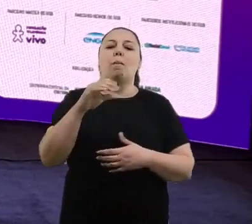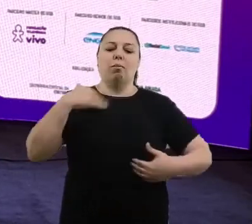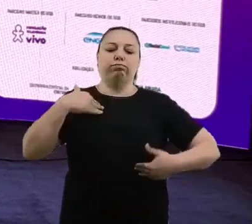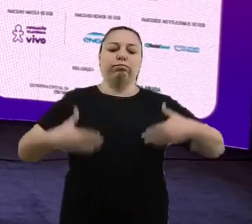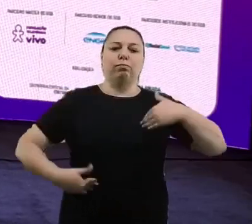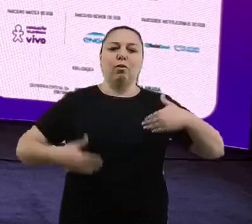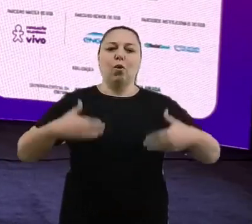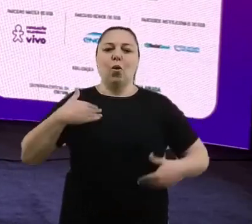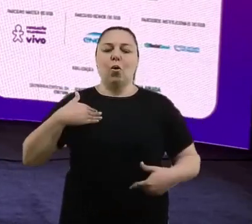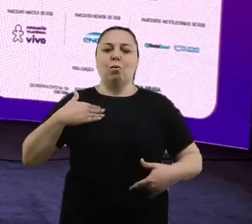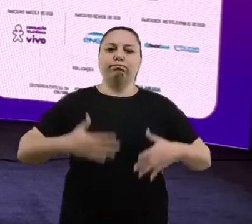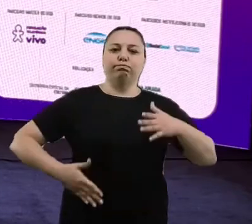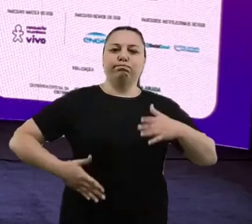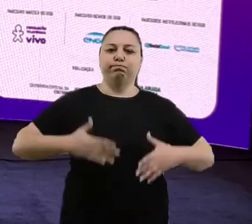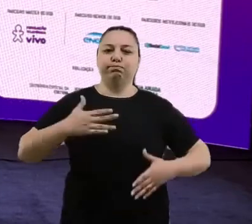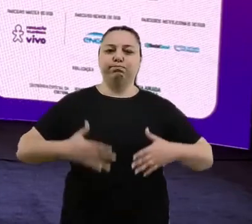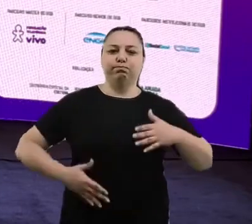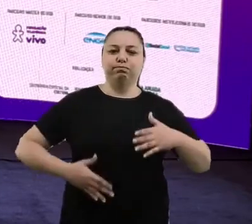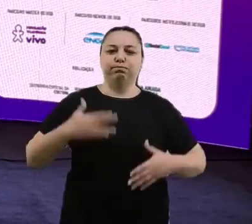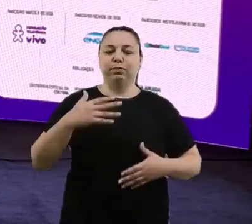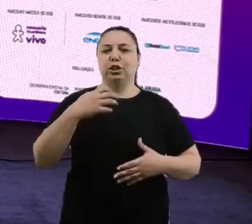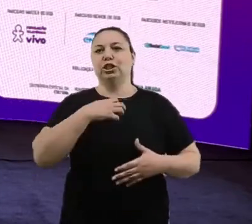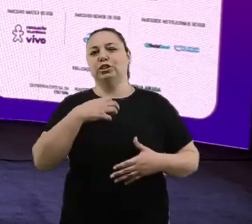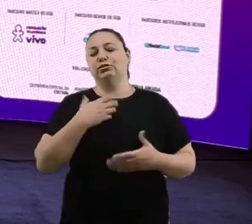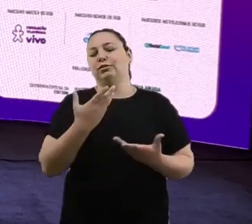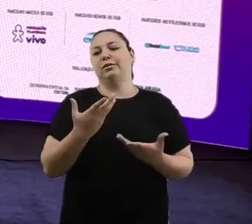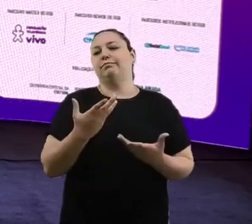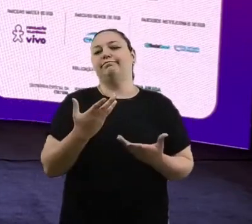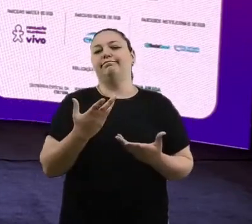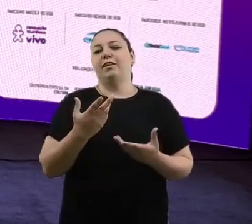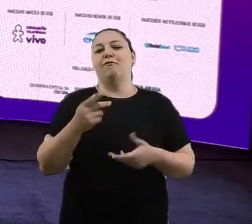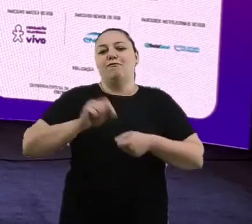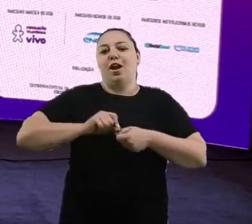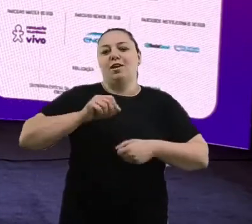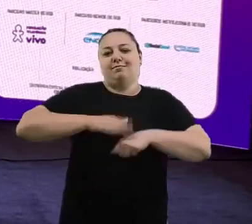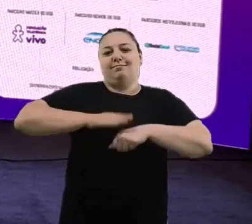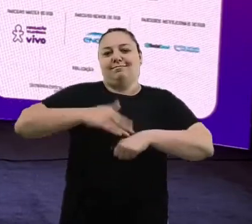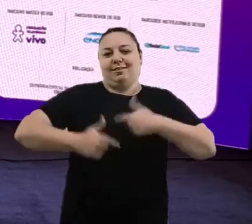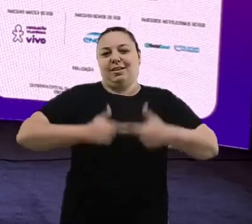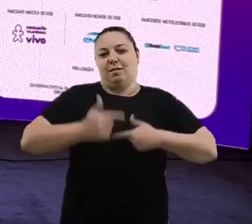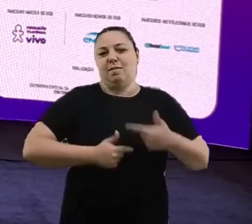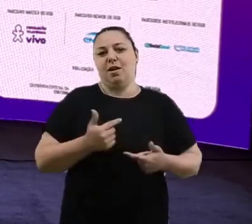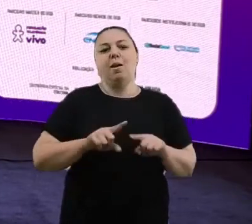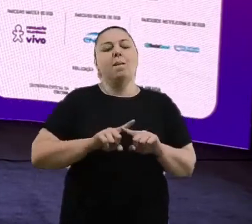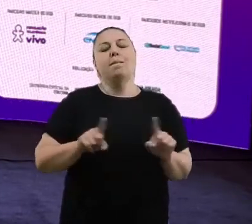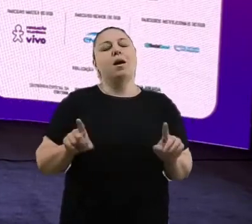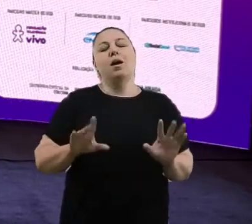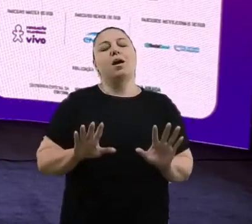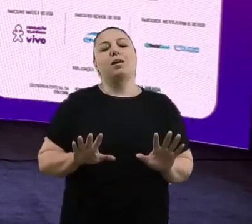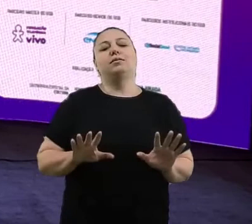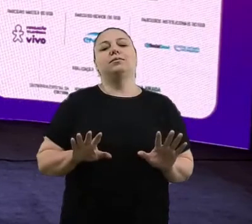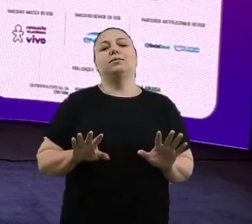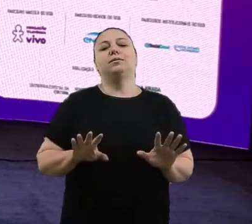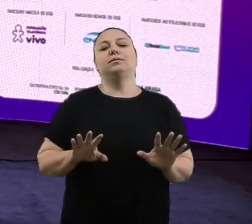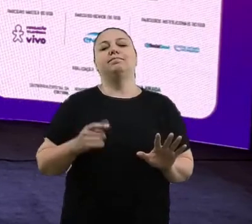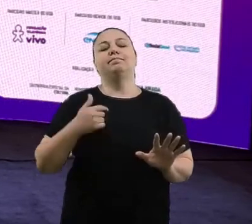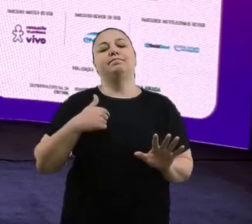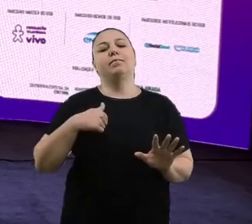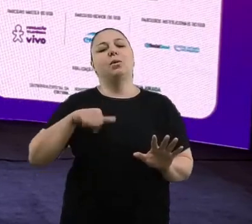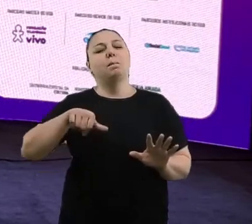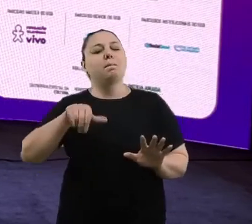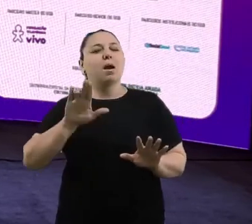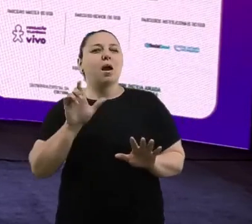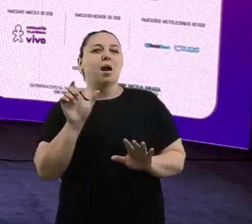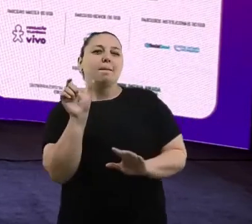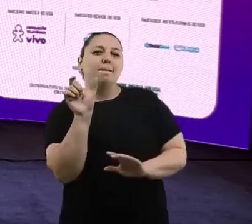que executa um trabalho físico, mas, nesse sentido, eu gosto muito mais de usar o termo um